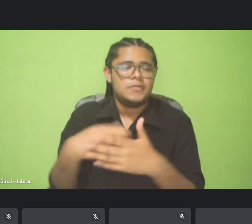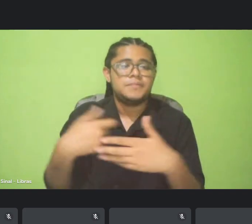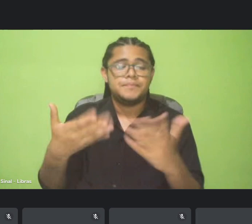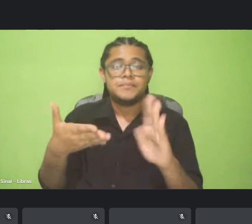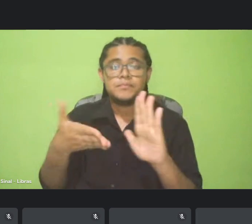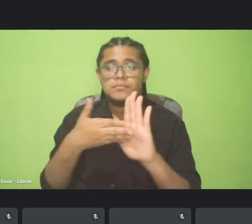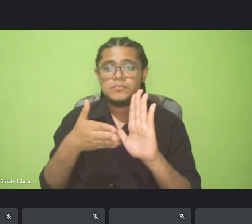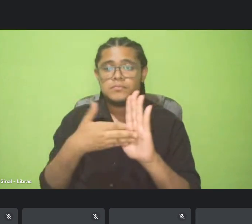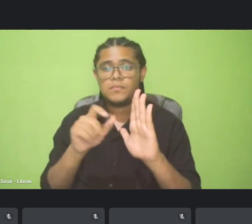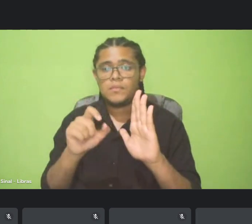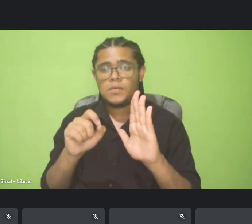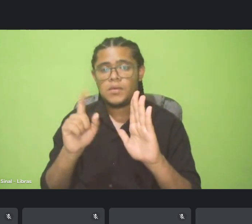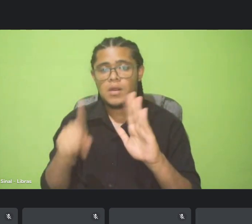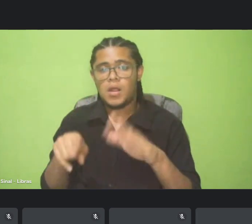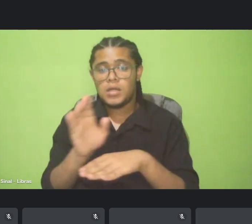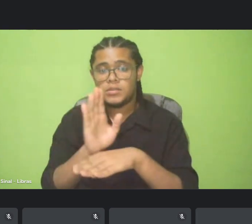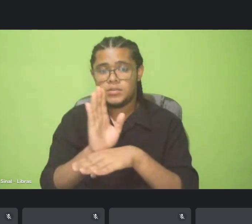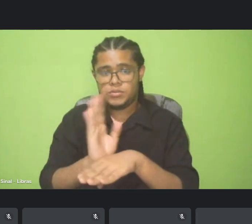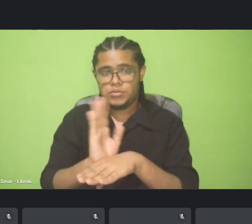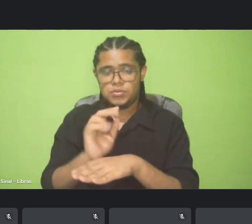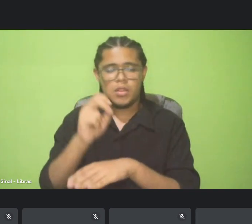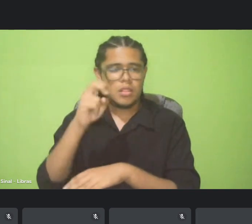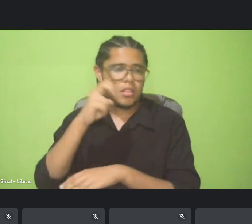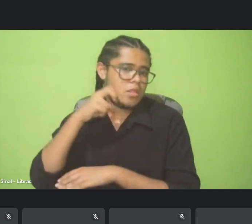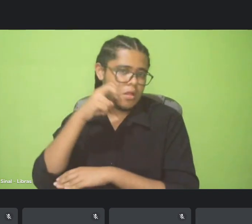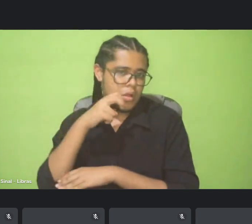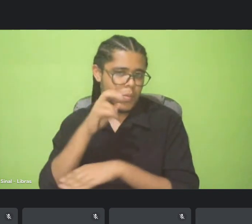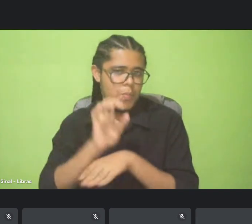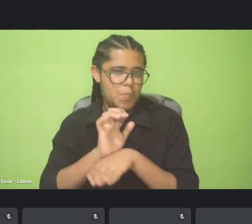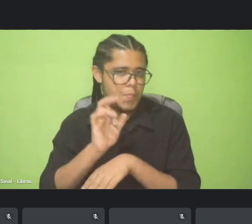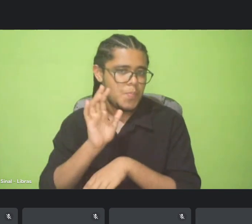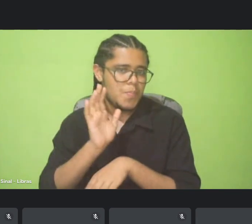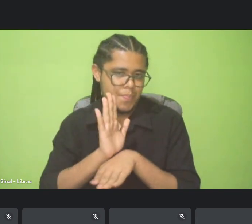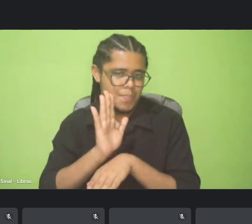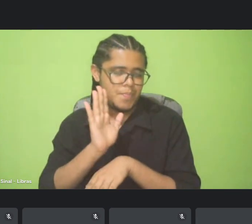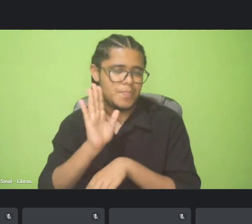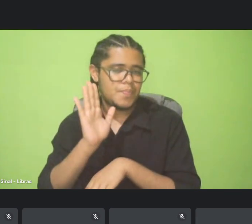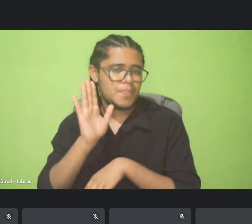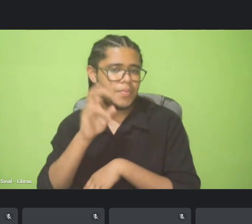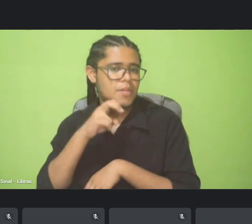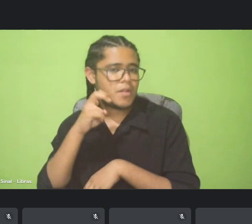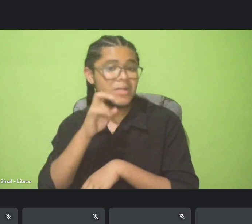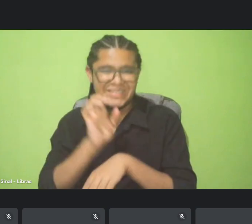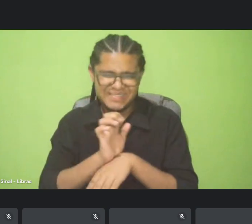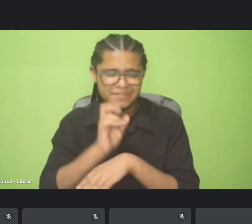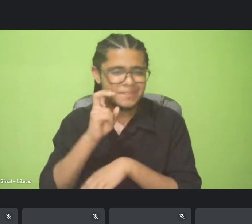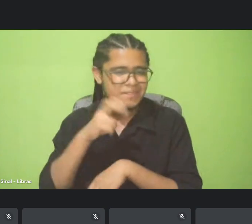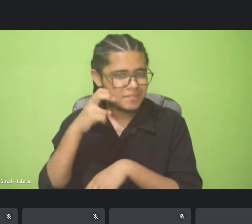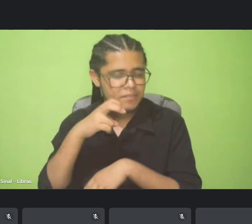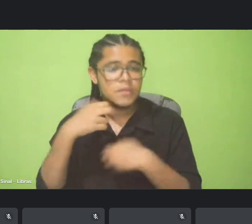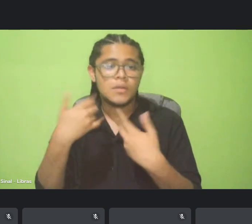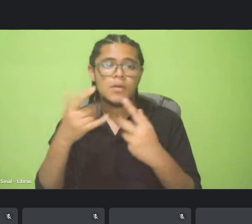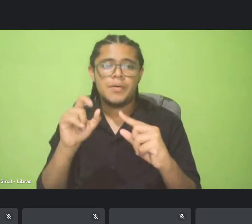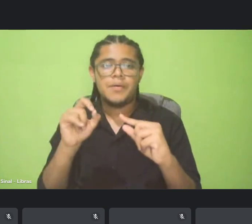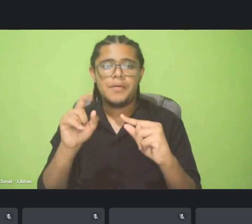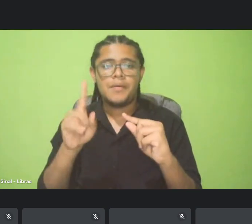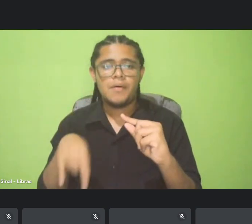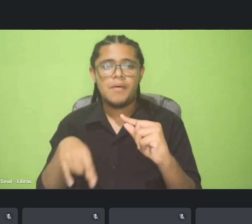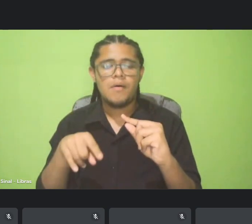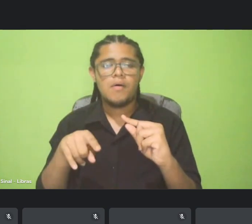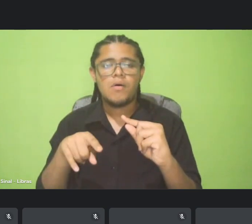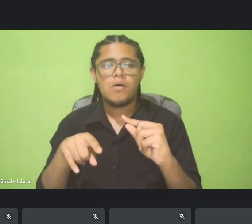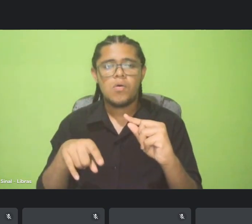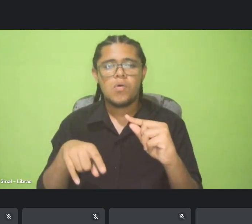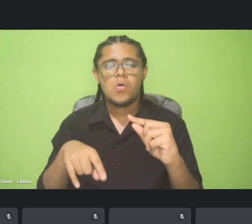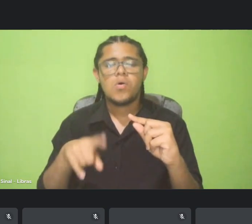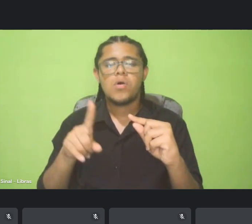Natal, eu acho que pode ser pensado a essa questão, que assim, para além do proponente, para o cargo de decisão, para